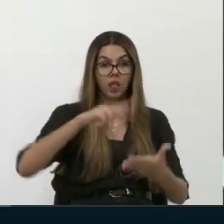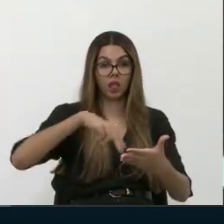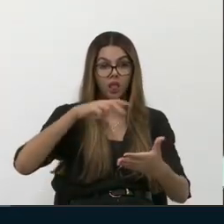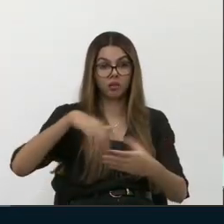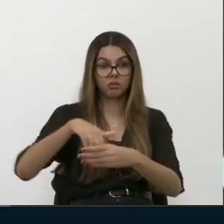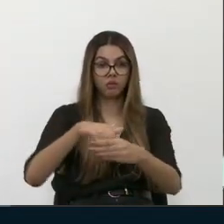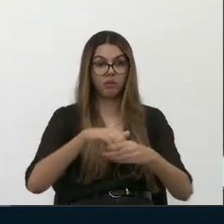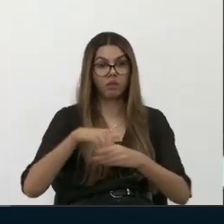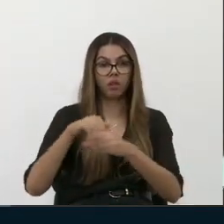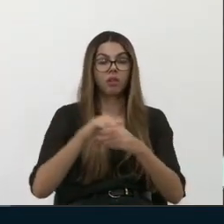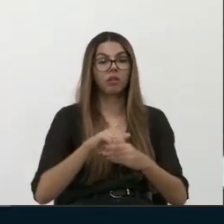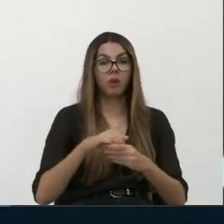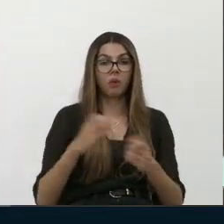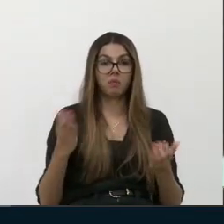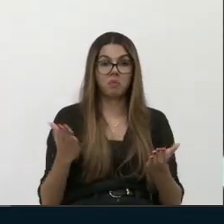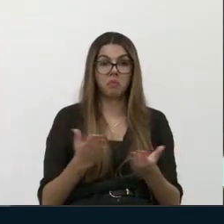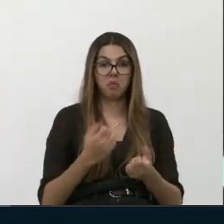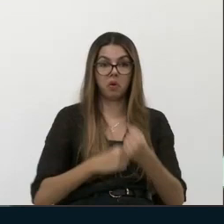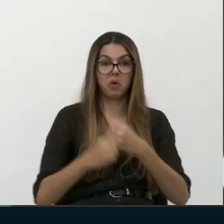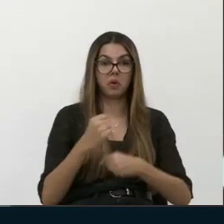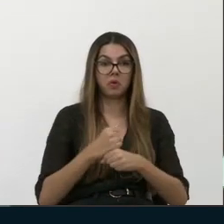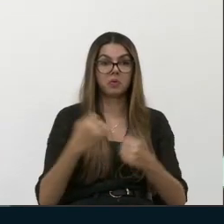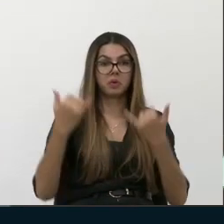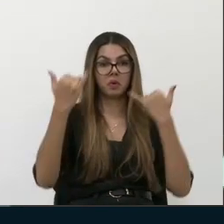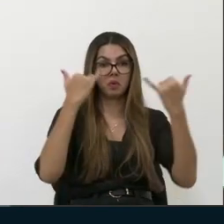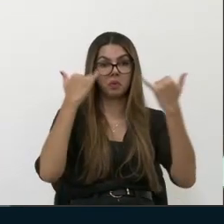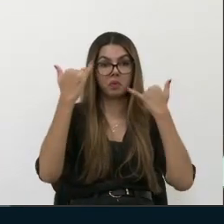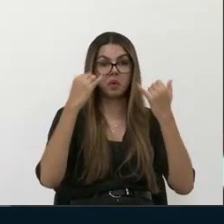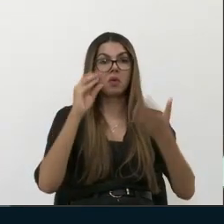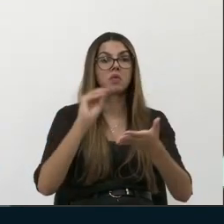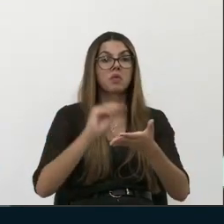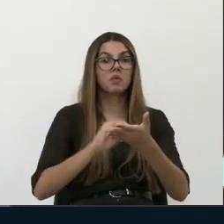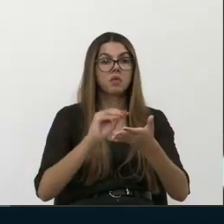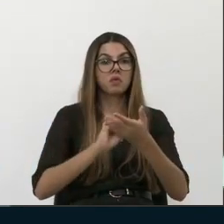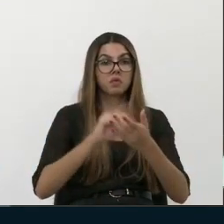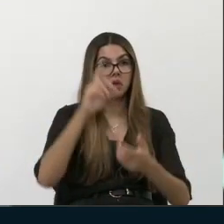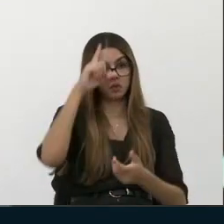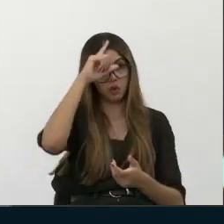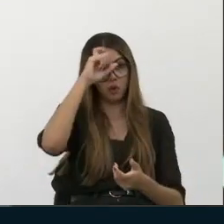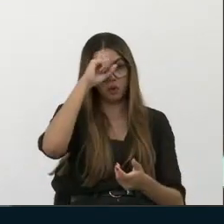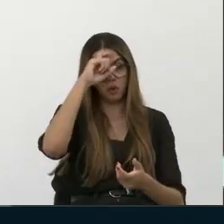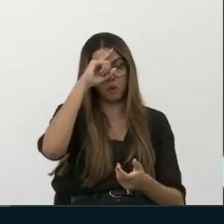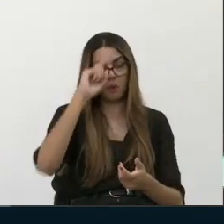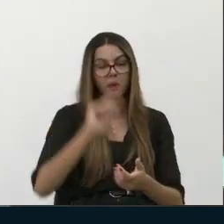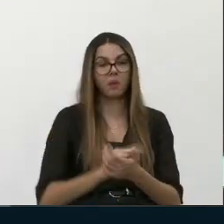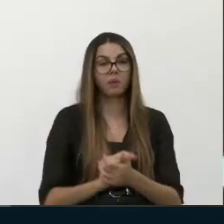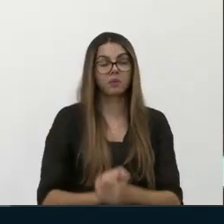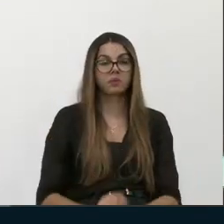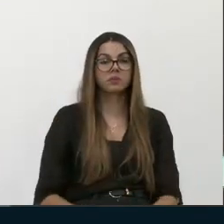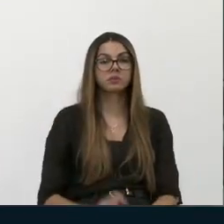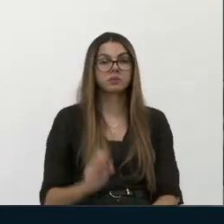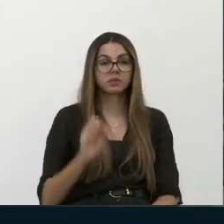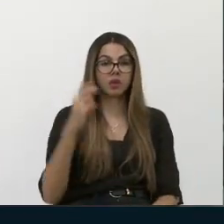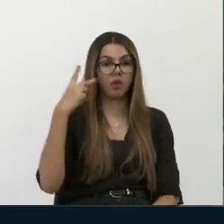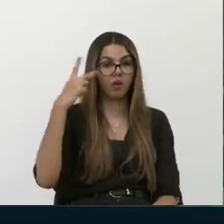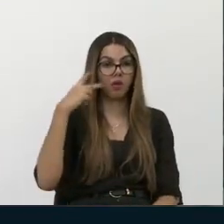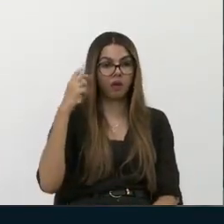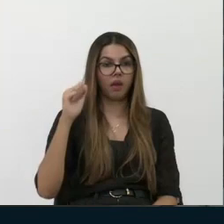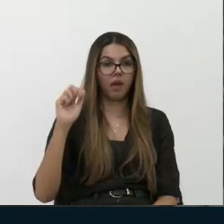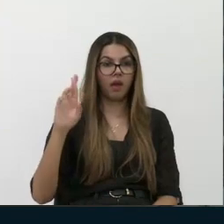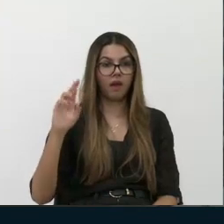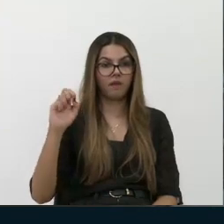informação 95/2024. Informações sobre a falta de enfermeiros na UBS Soinco. Autor, vereador Rafael Costa. Em